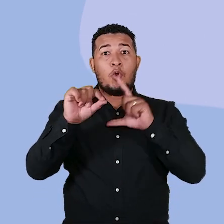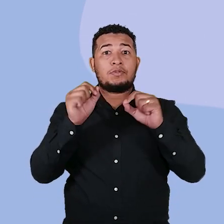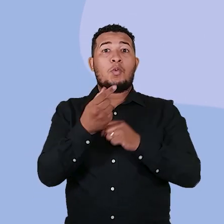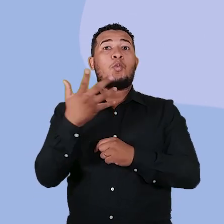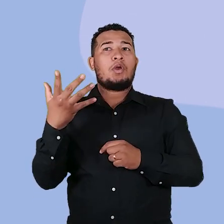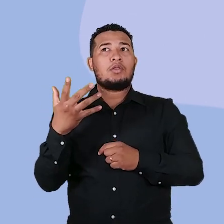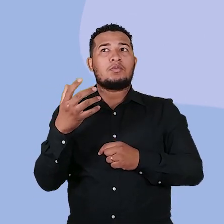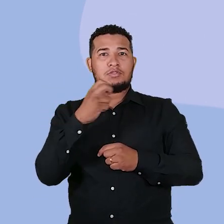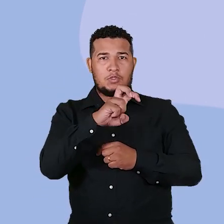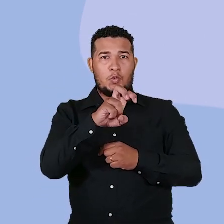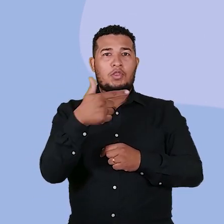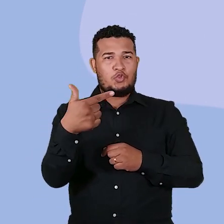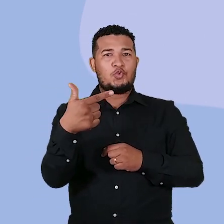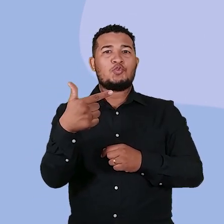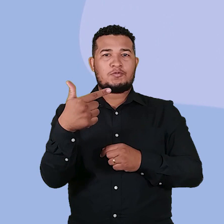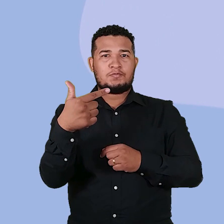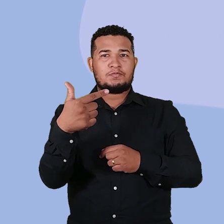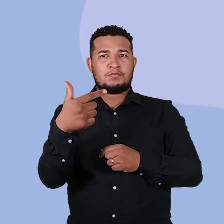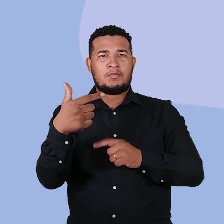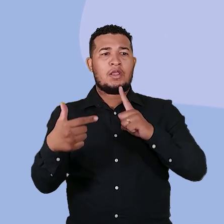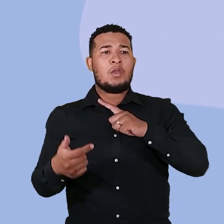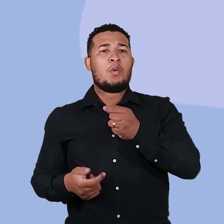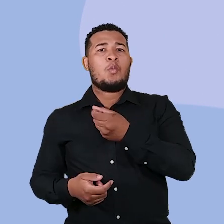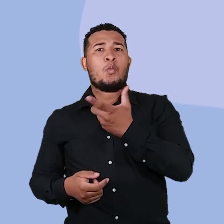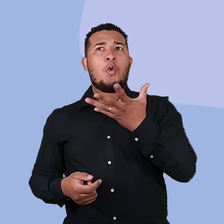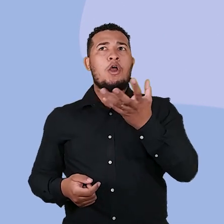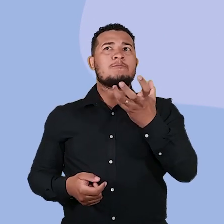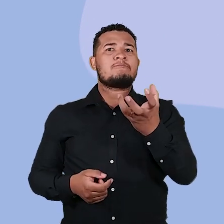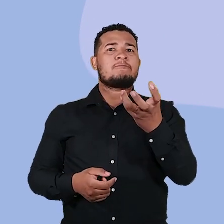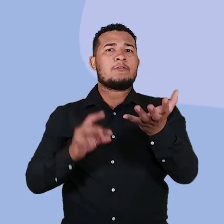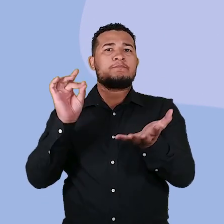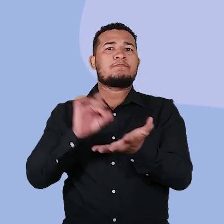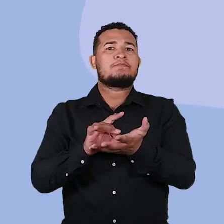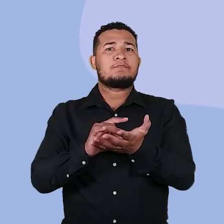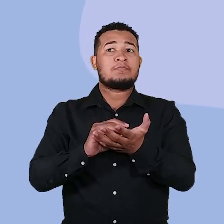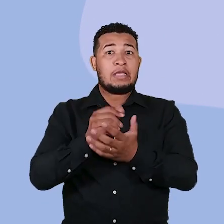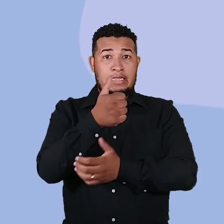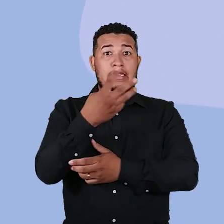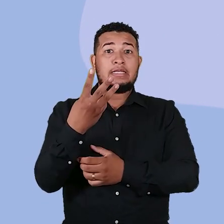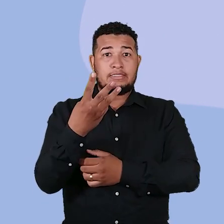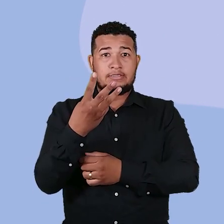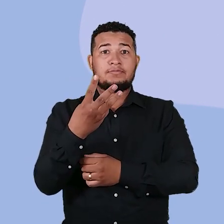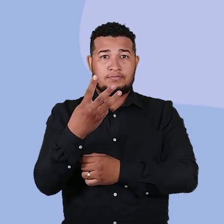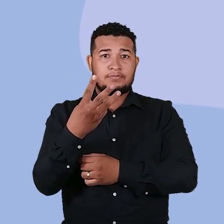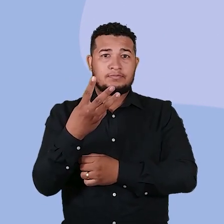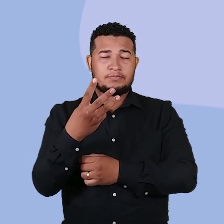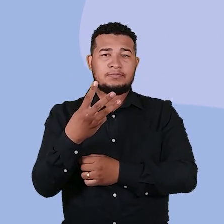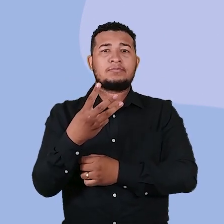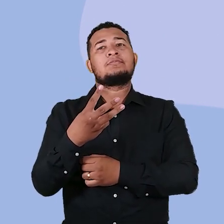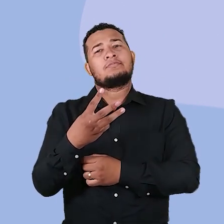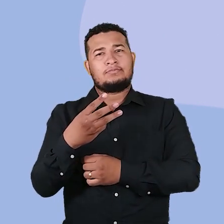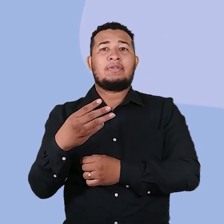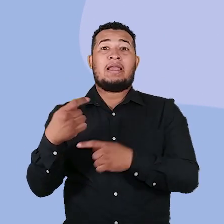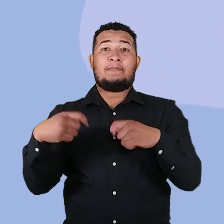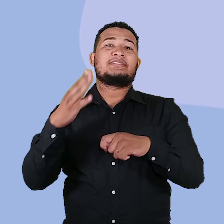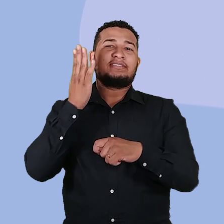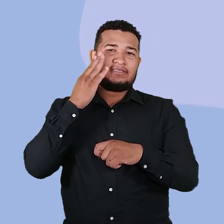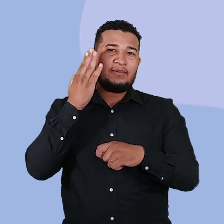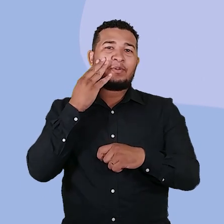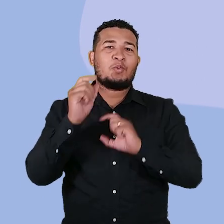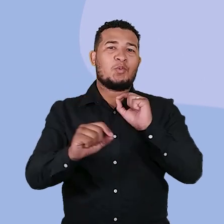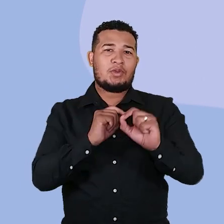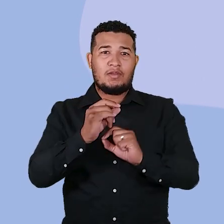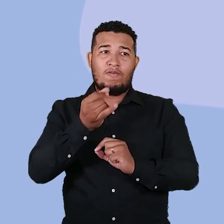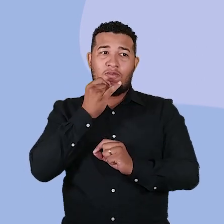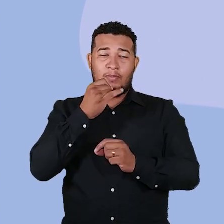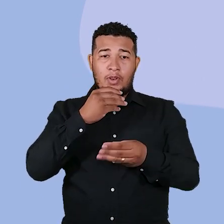quantas opções ao todo 52 quantas opções se interessam 13 aí você já